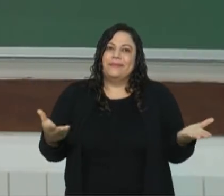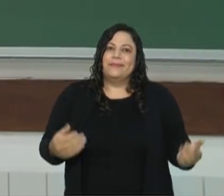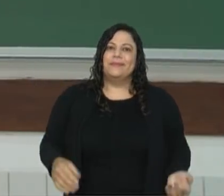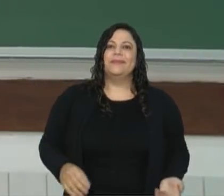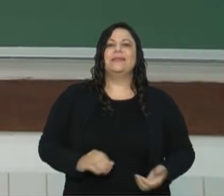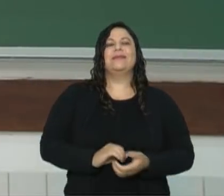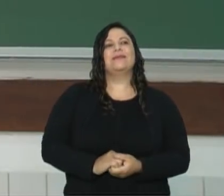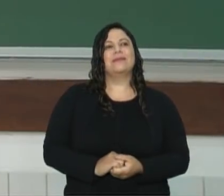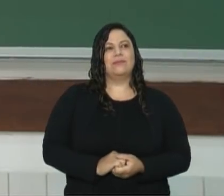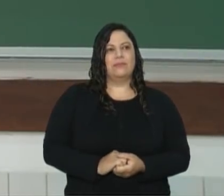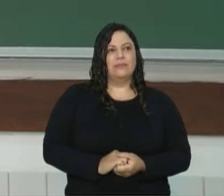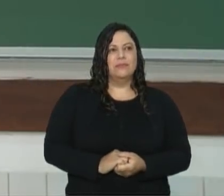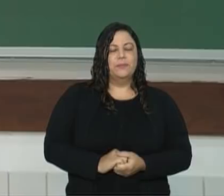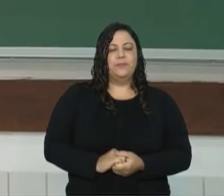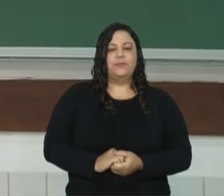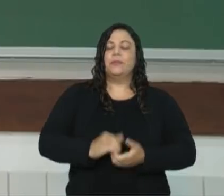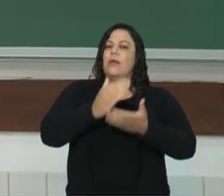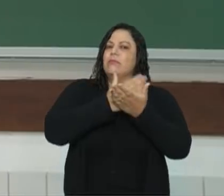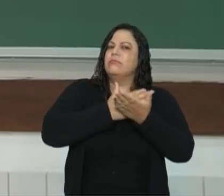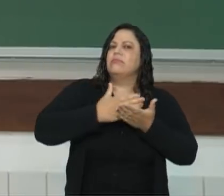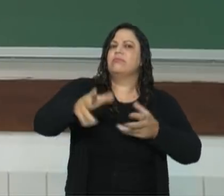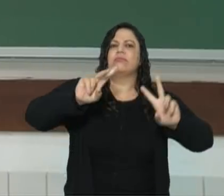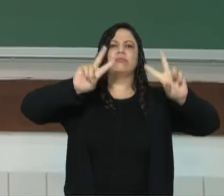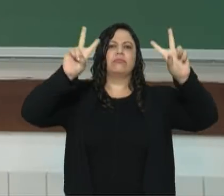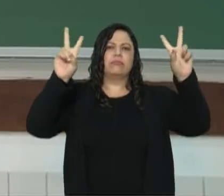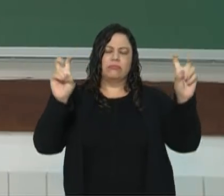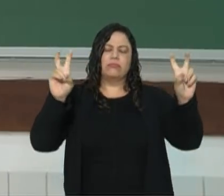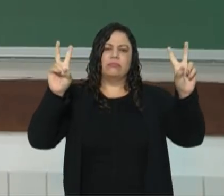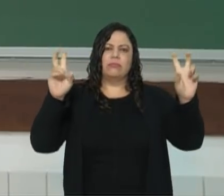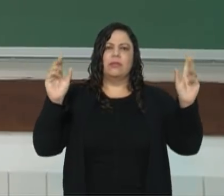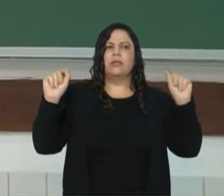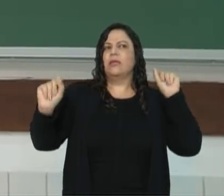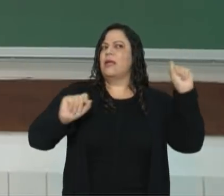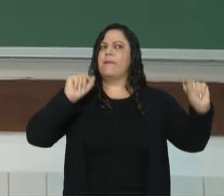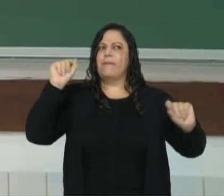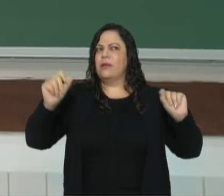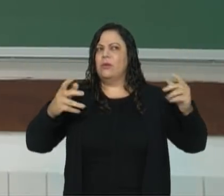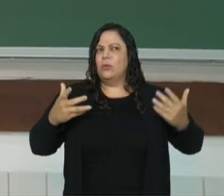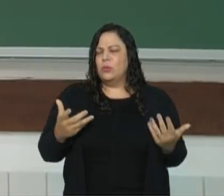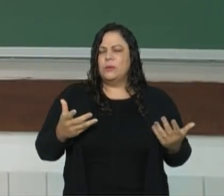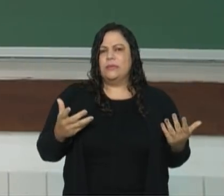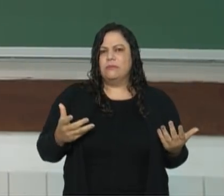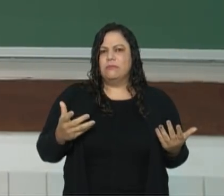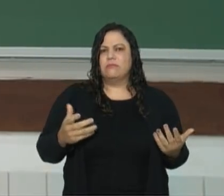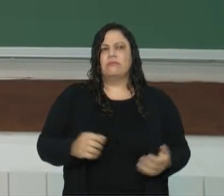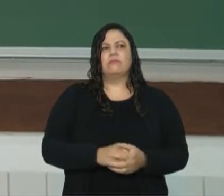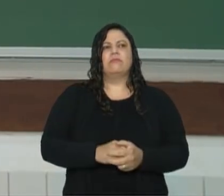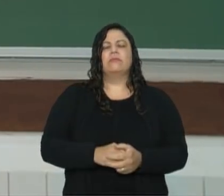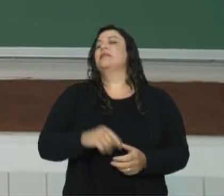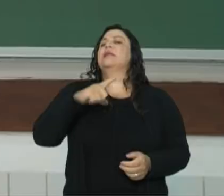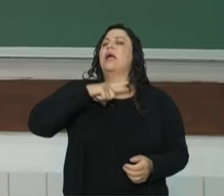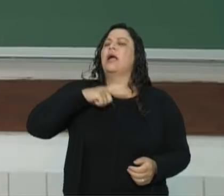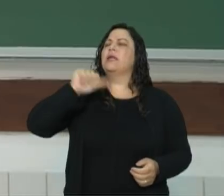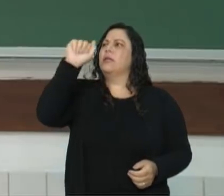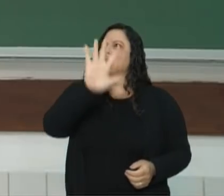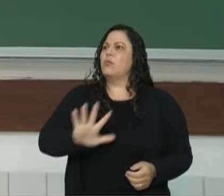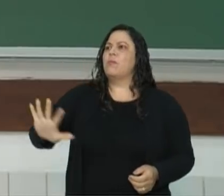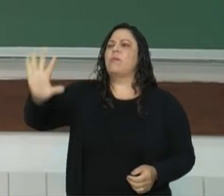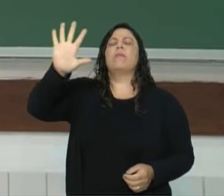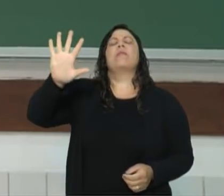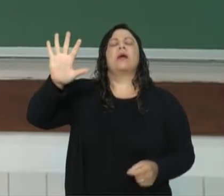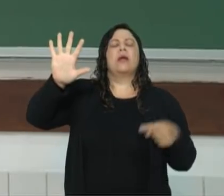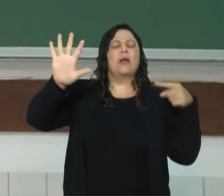gente vai entrar no tema, né? Aí, entrar no tema com o quê? Ali você tem uma imagem aí que eu coloquei